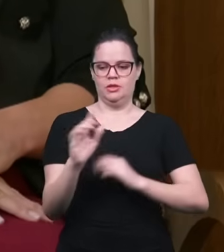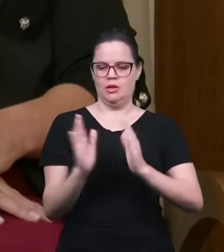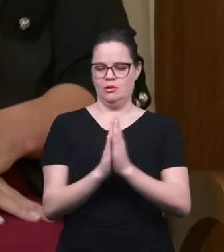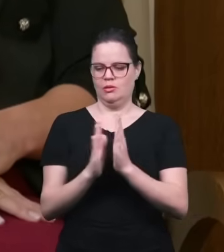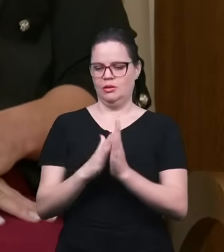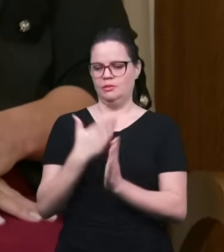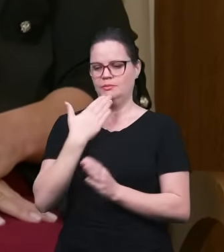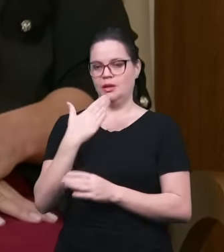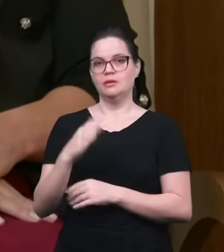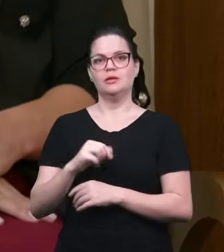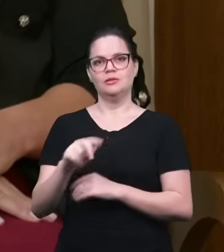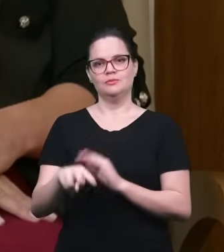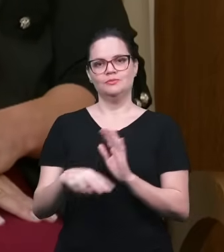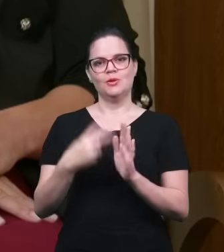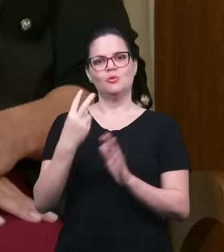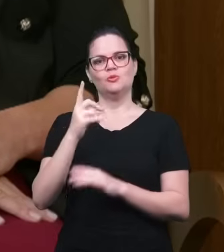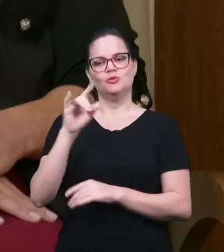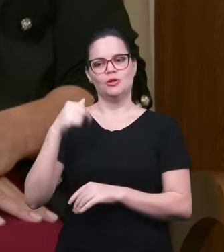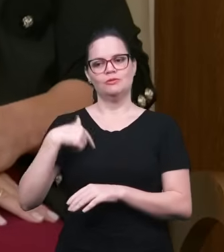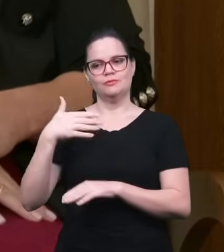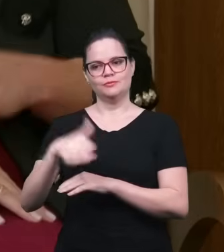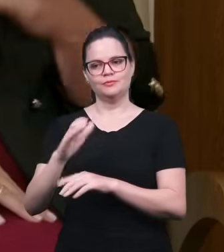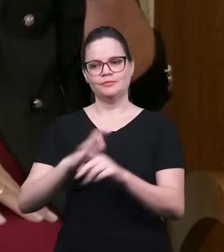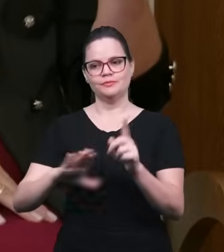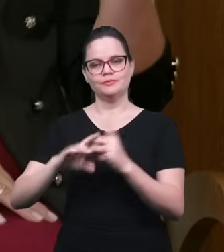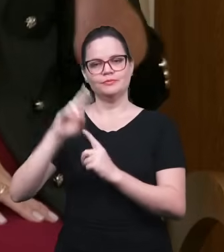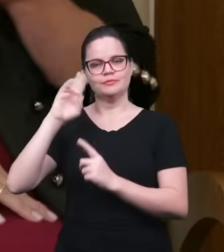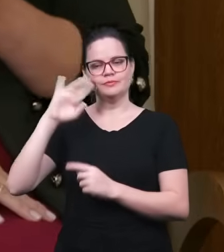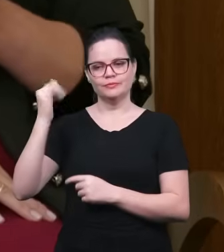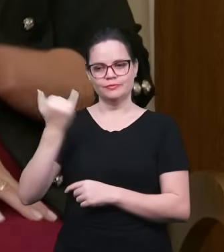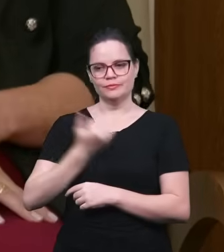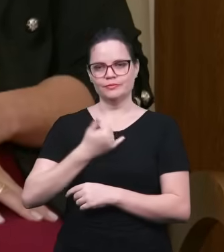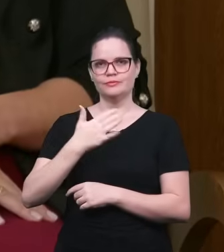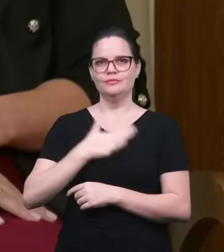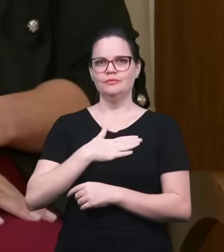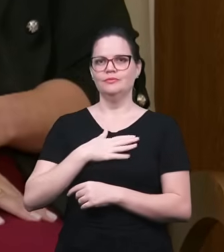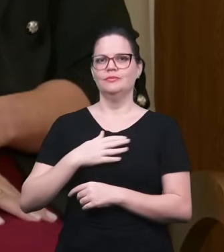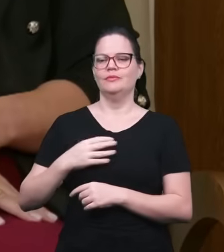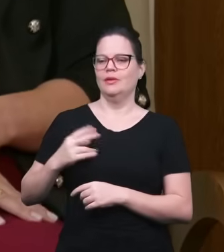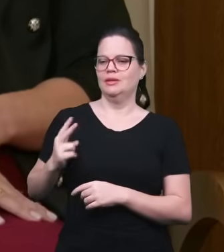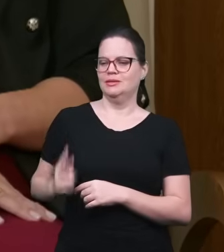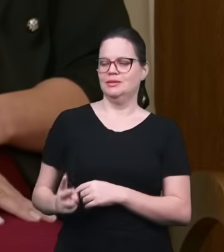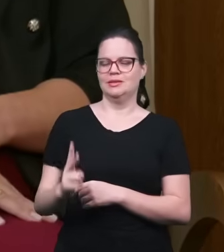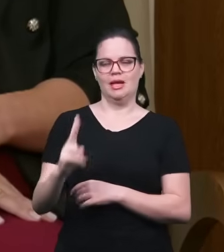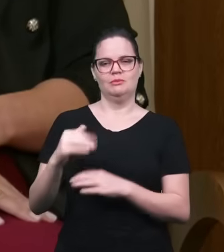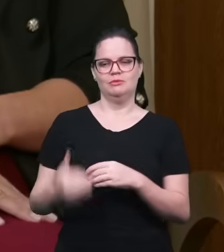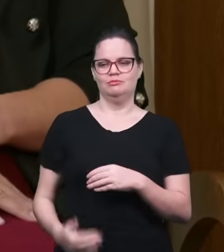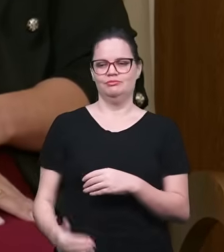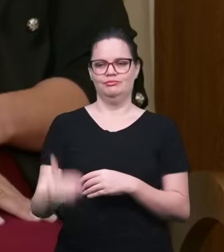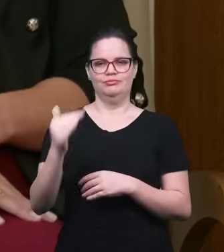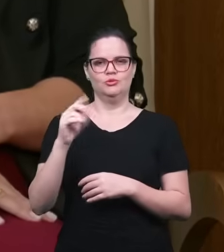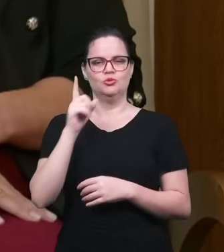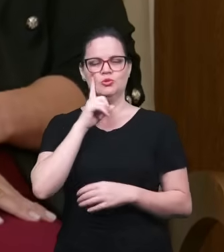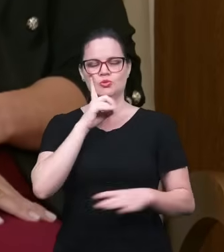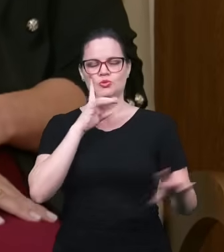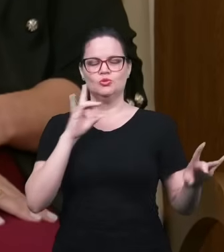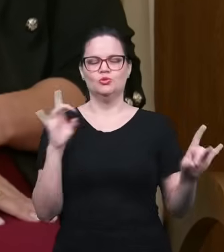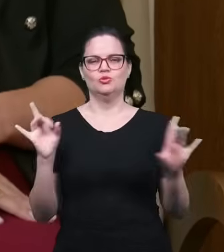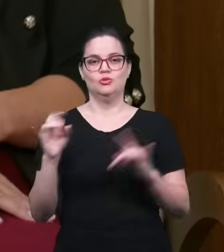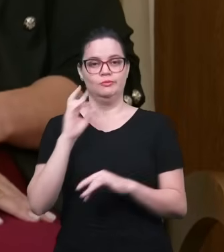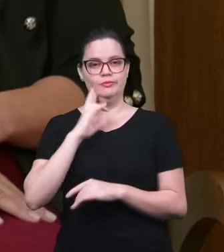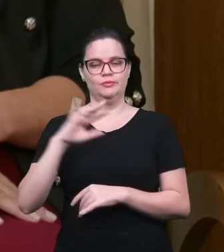no segundo dia o Senhor falou comigo novamente. E dali para frente o Senhor falou comigo todos os dias e eu tive uma